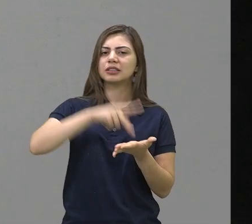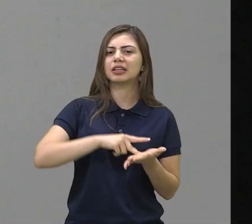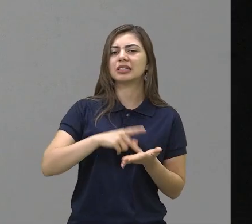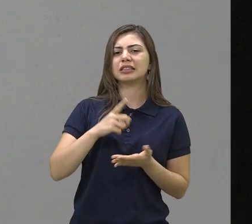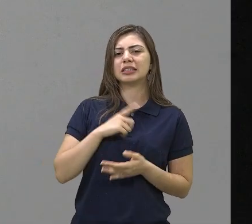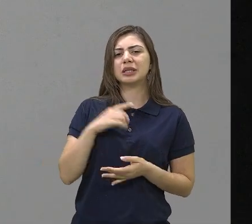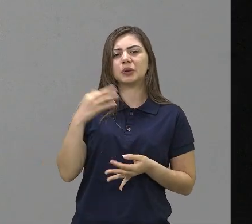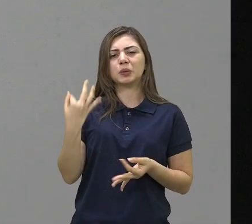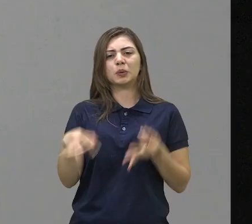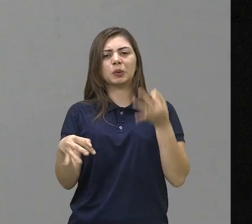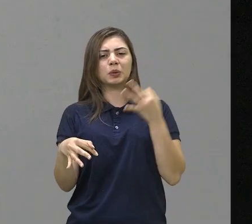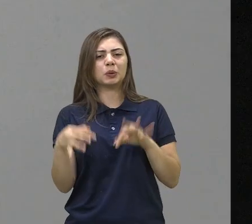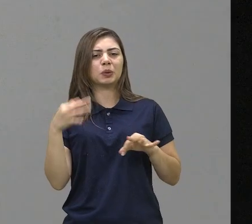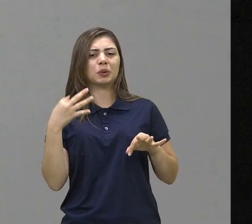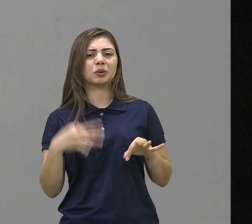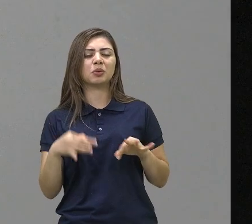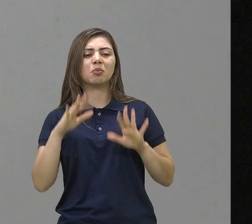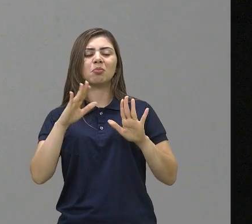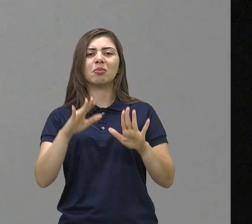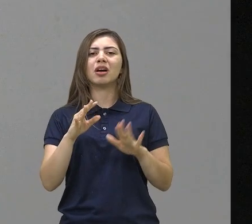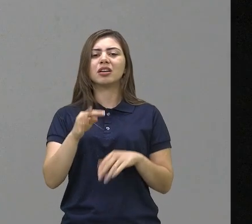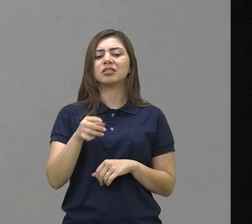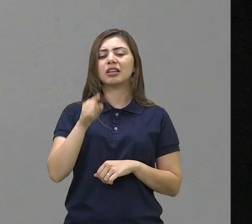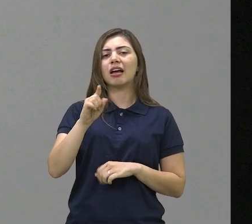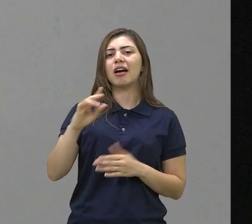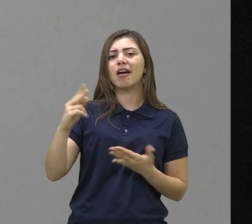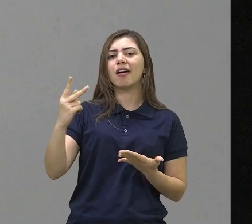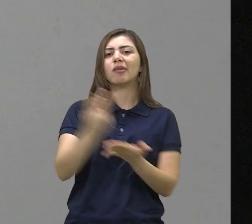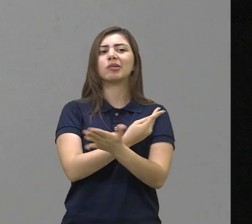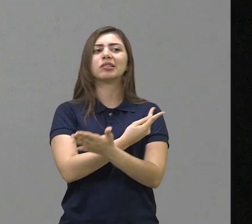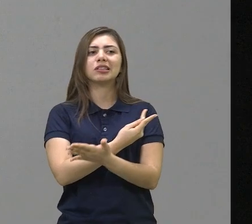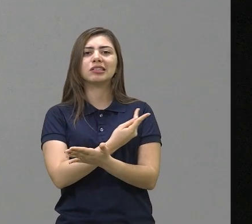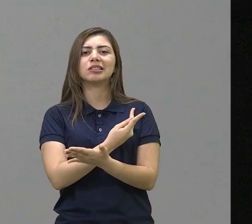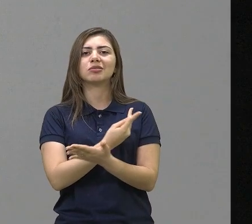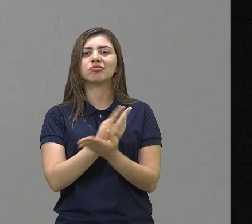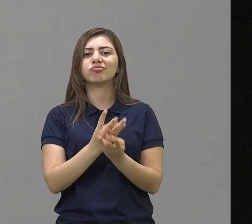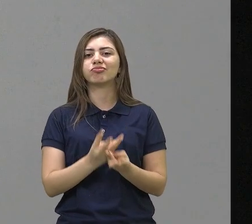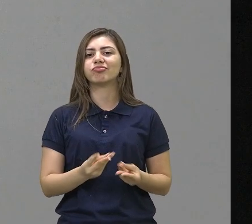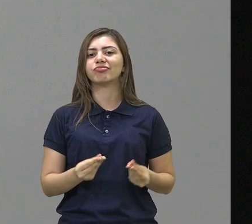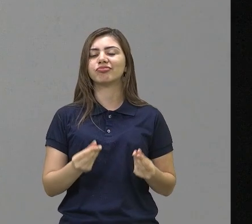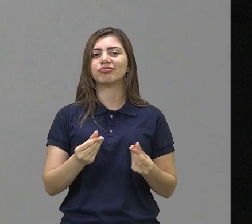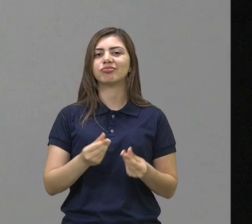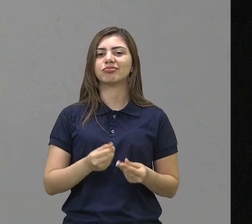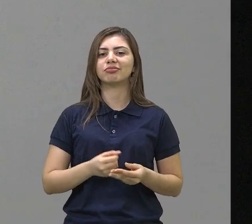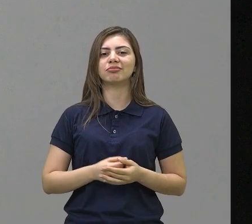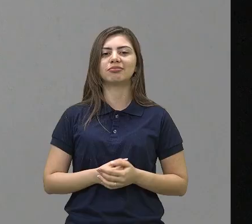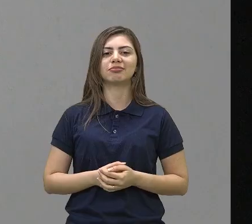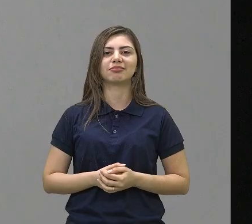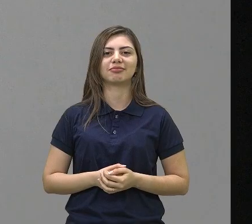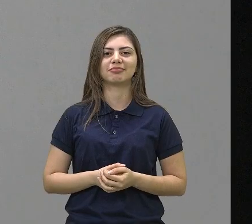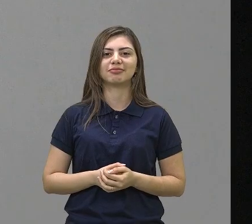pelo destino, que terminou em tragédia e eterna devoção.